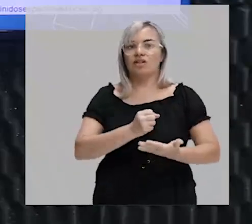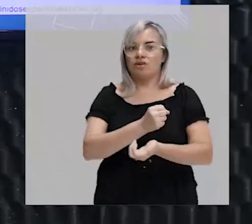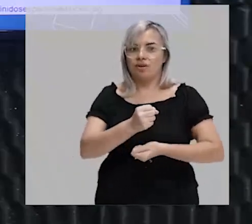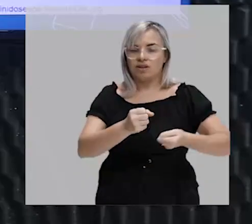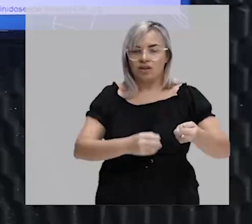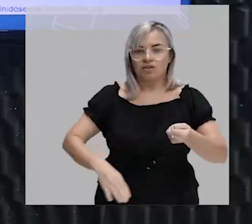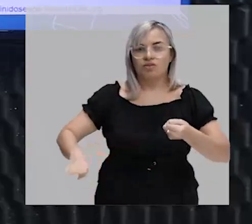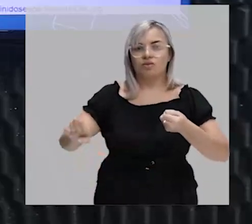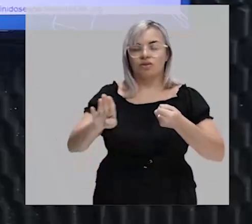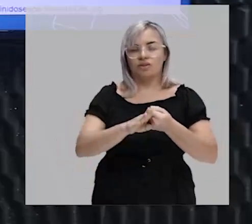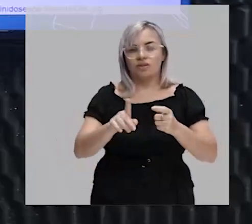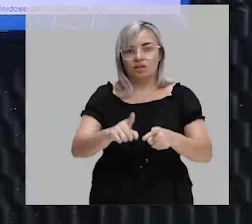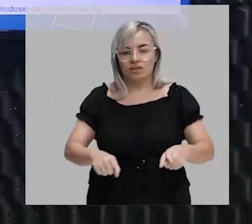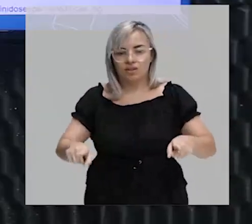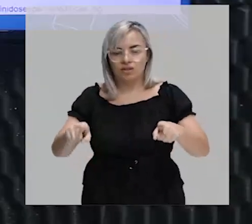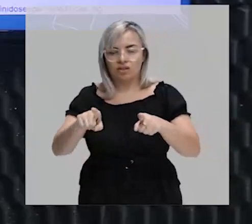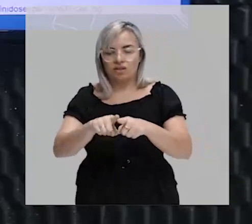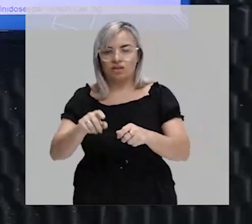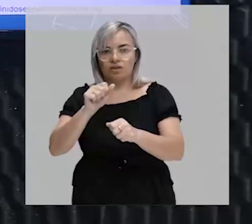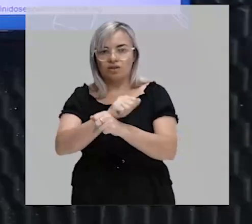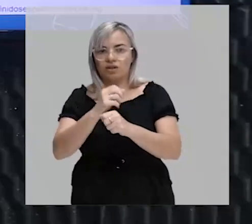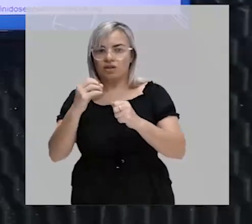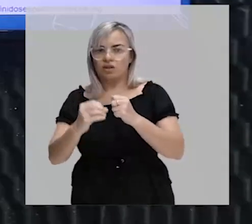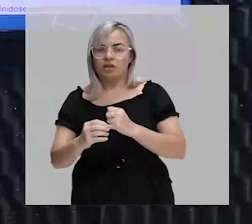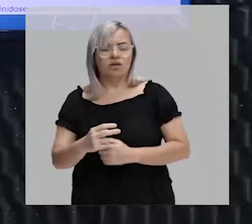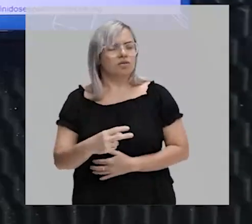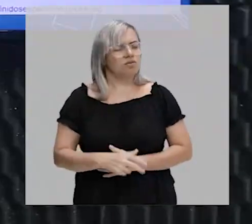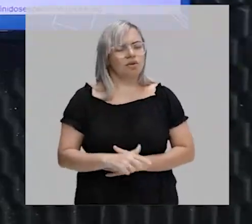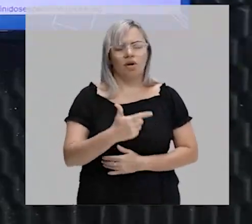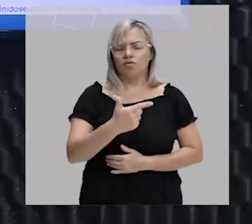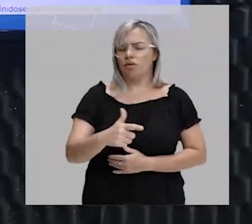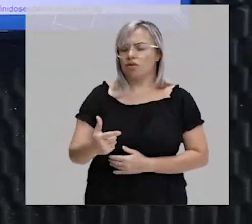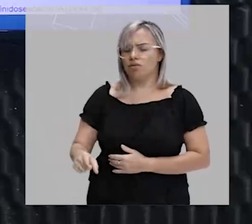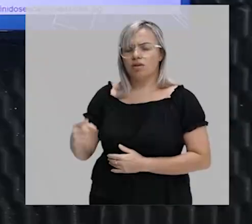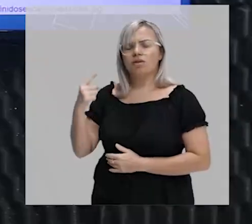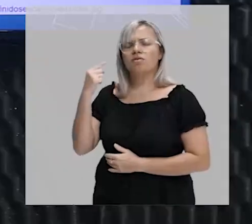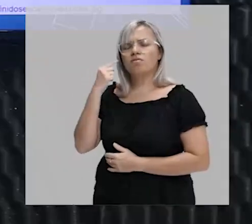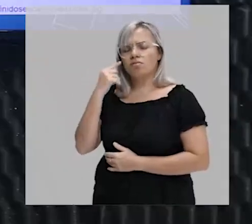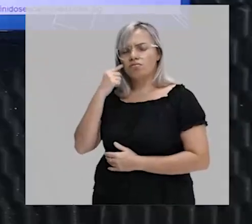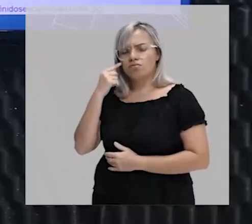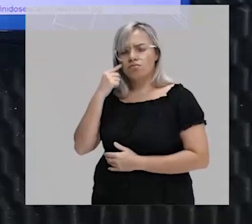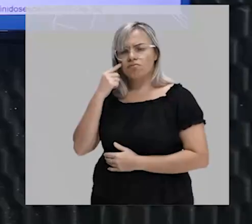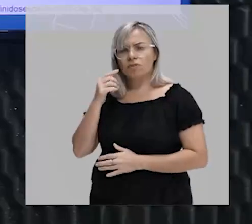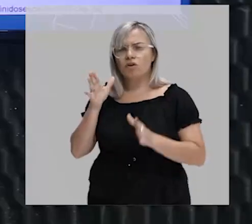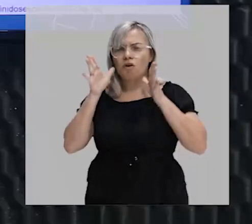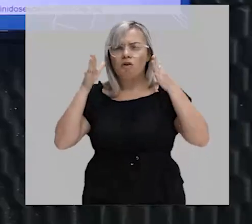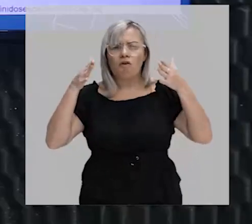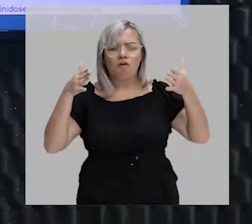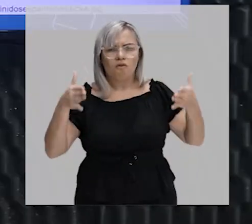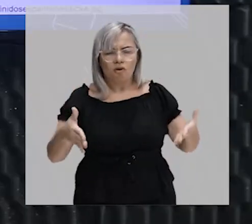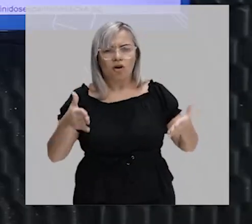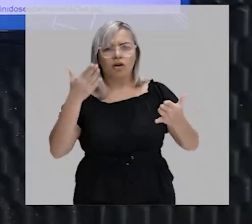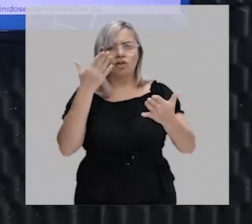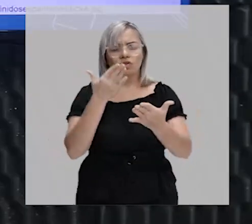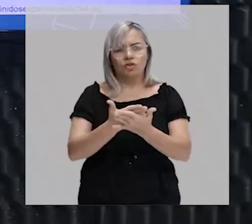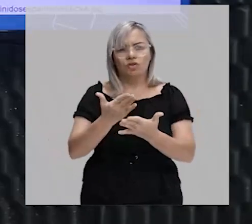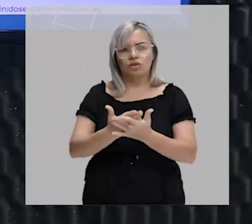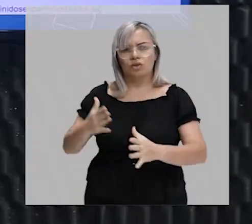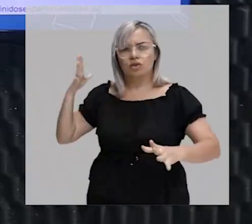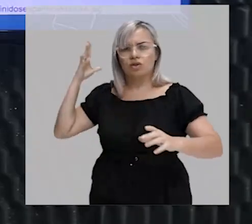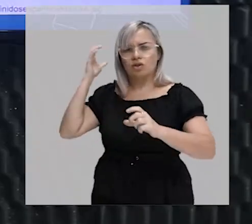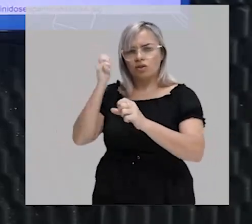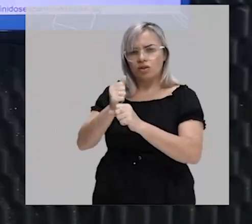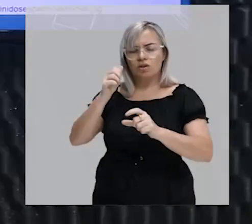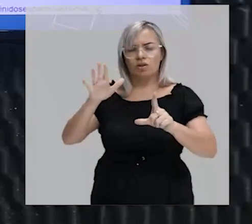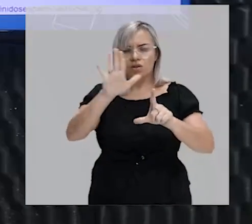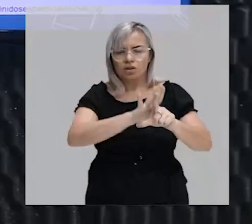e nos artigos. Então, galera, não tem que ter dúvida. Se tiver, corre lá na plataforma Gonçalves Dias, que essas aulas ficam